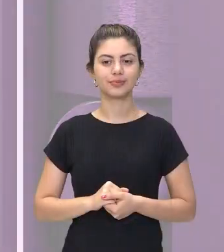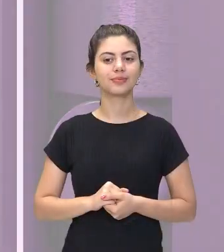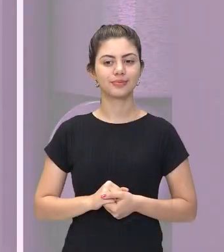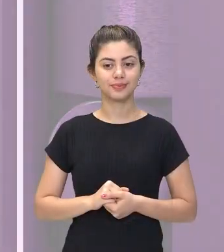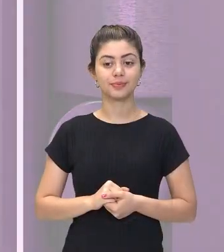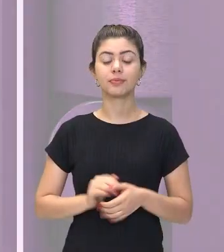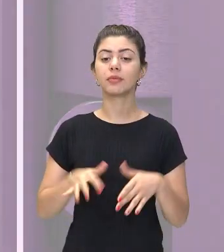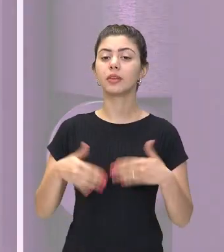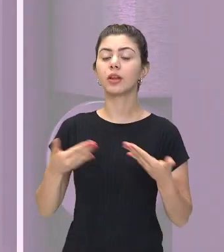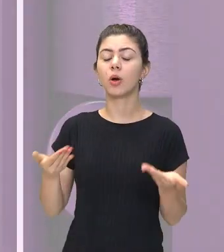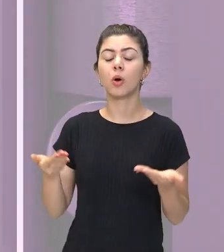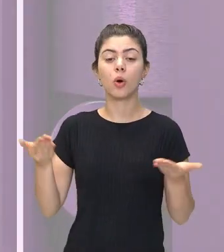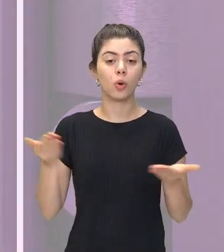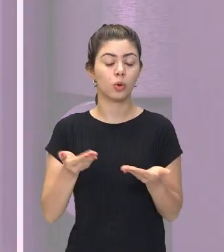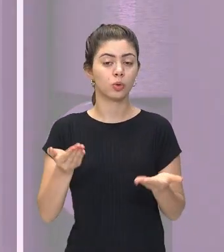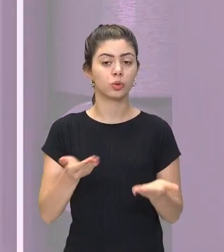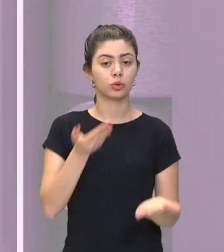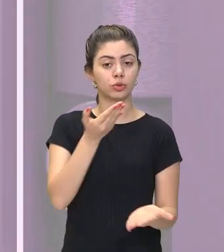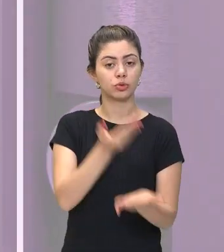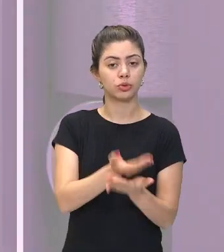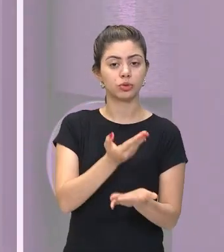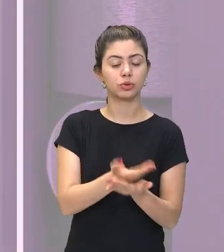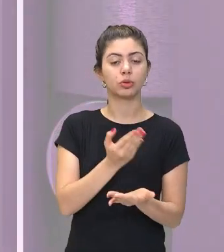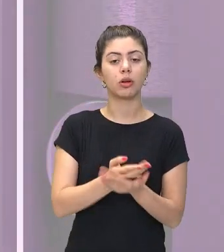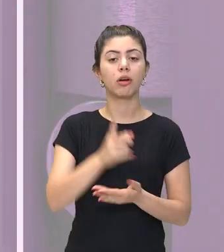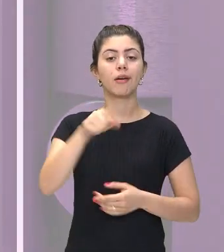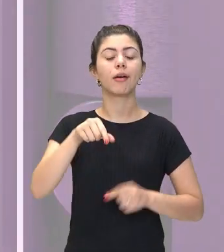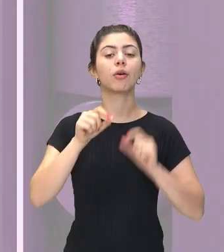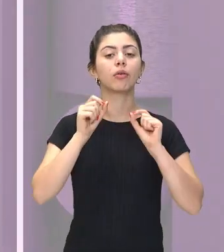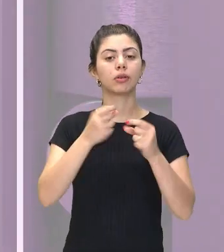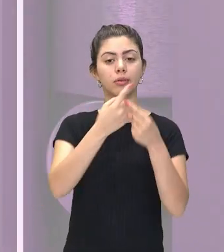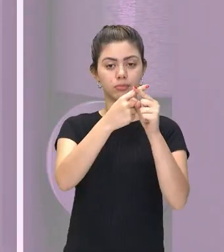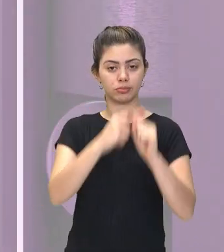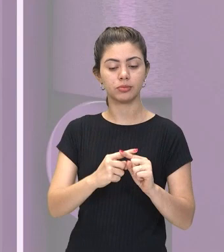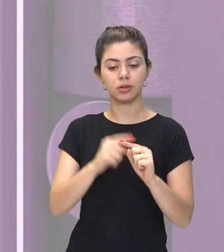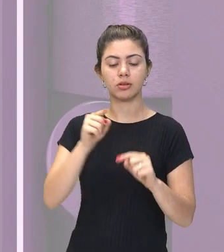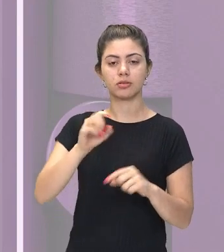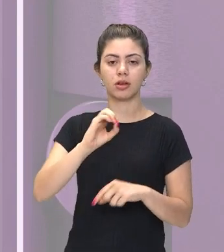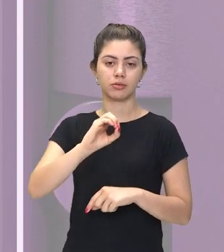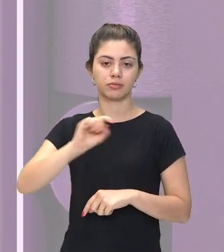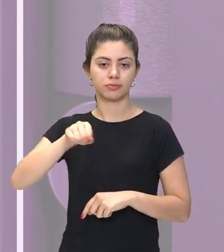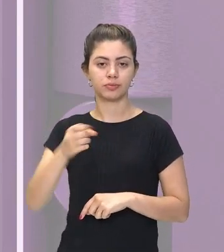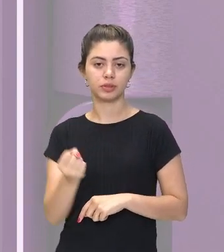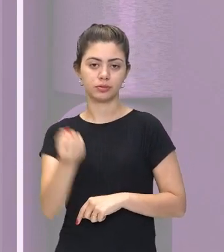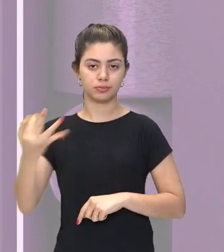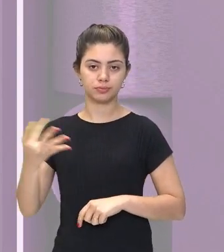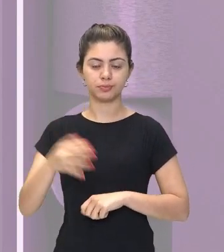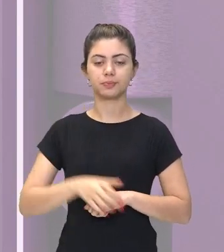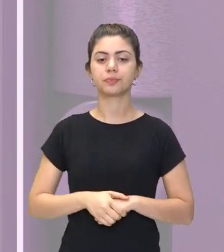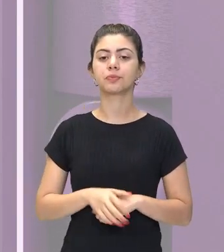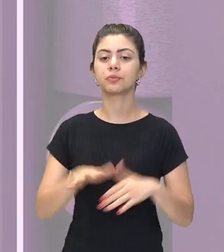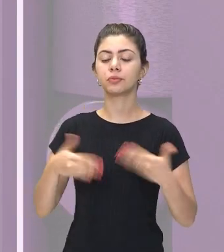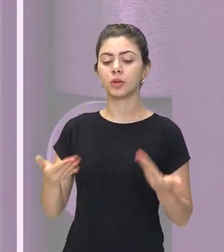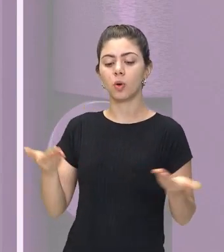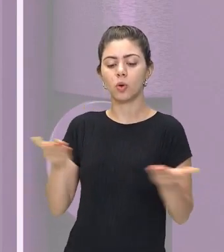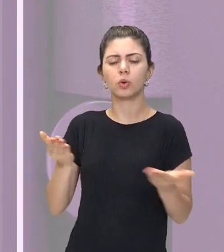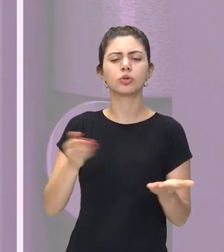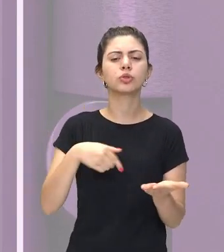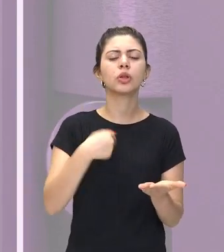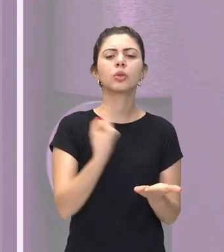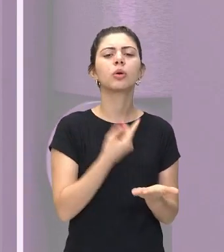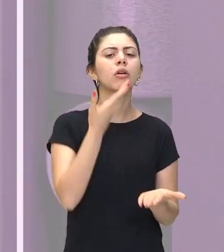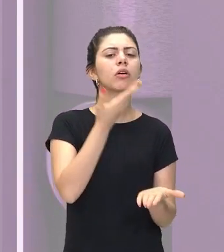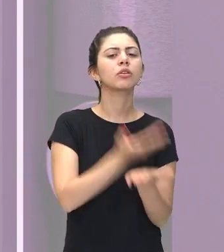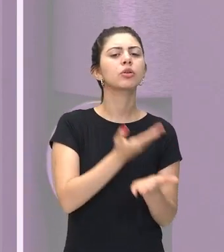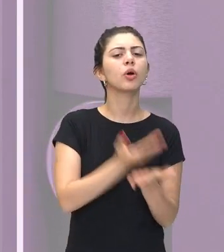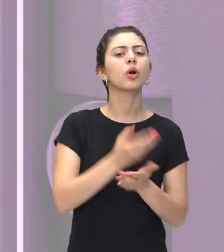E esta será a nossa aula de multiplicação de números decimais. Nesta nossa aula, nós vamos aprender todas